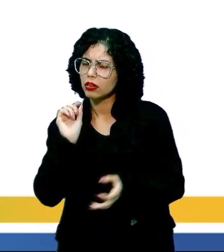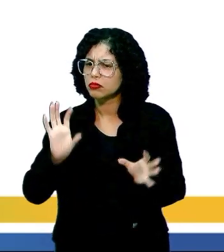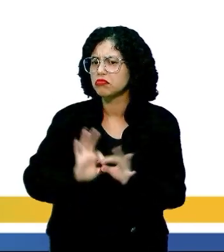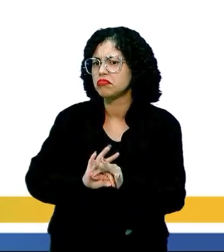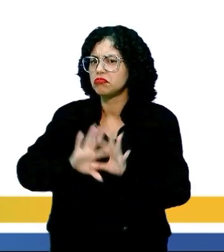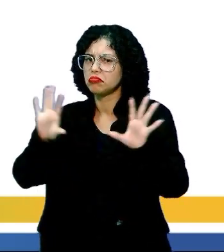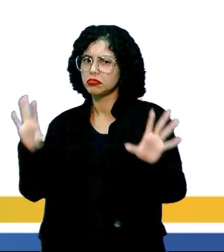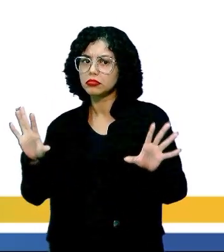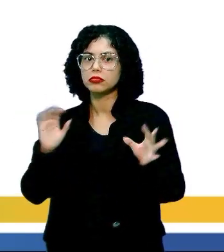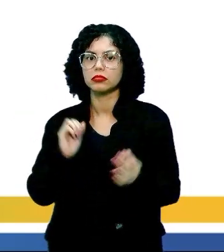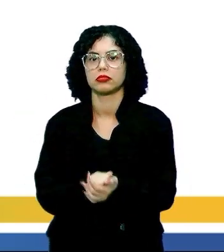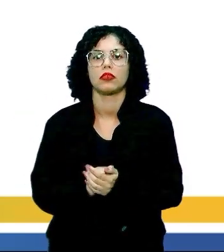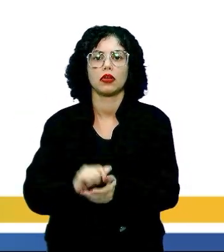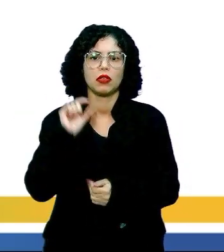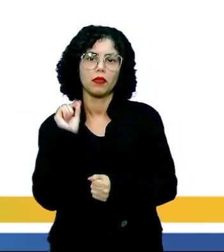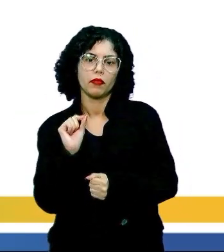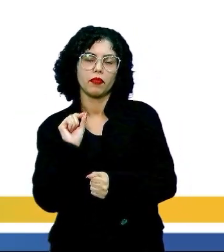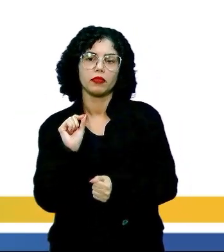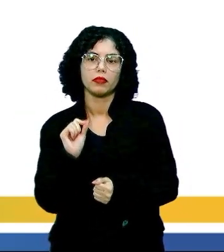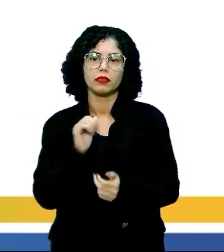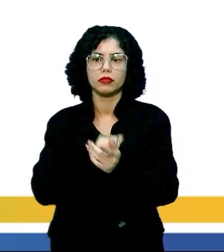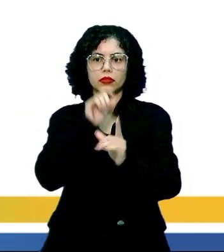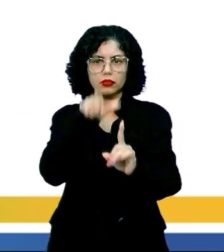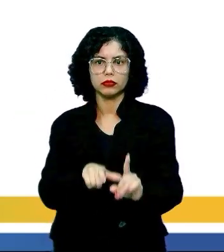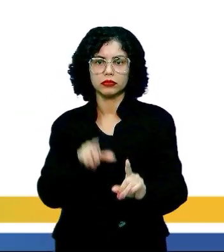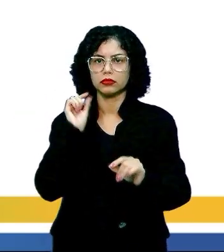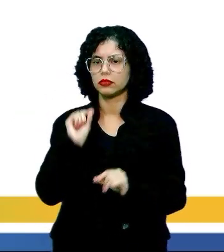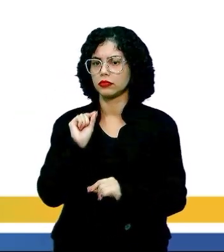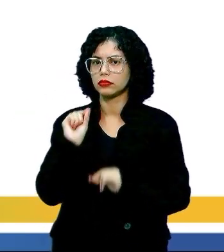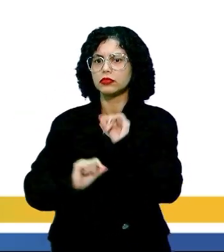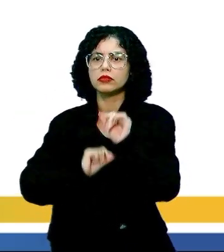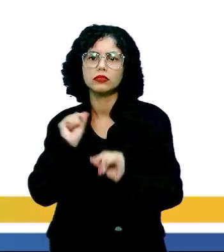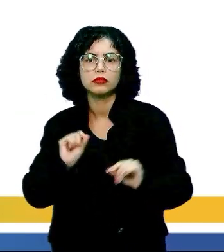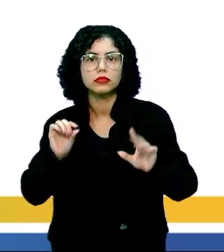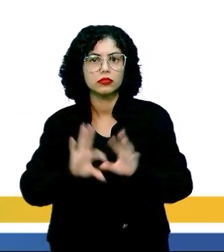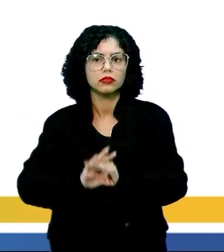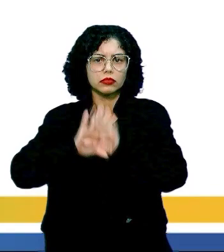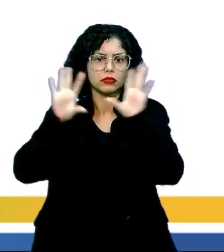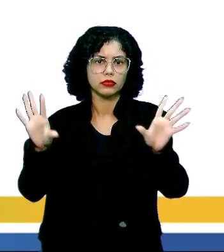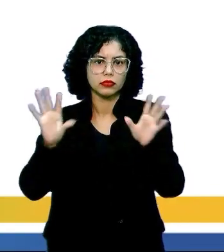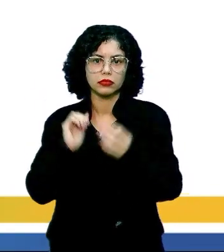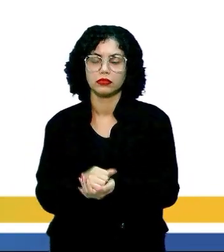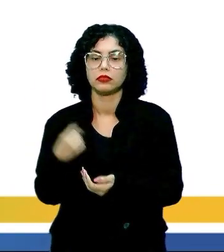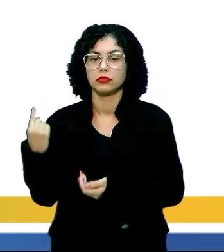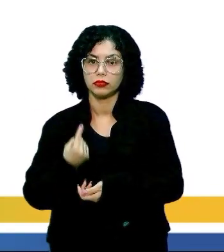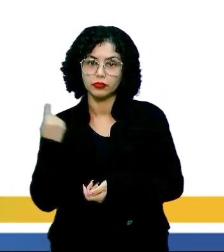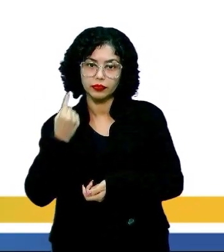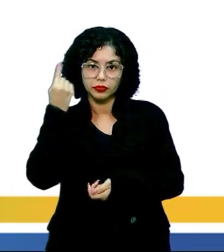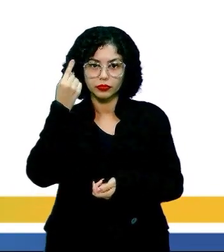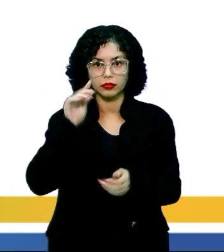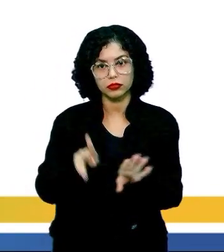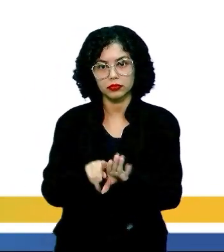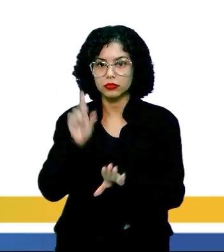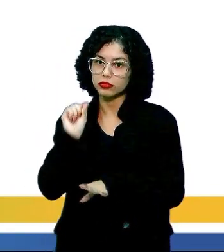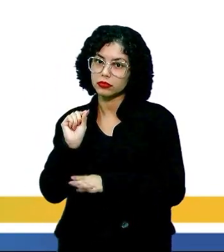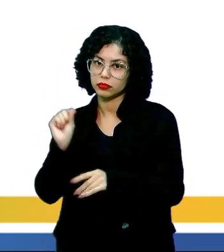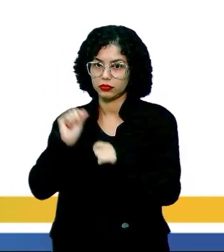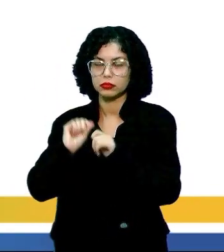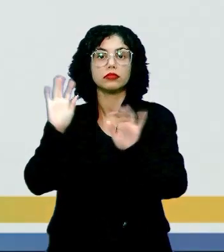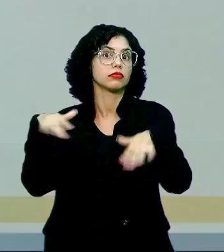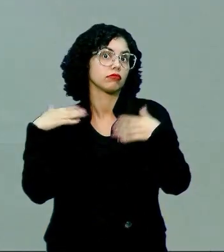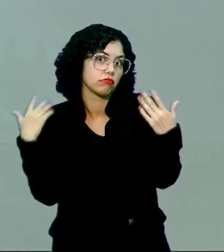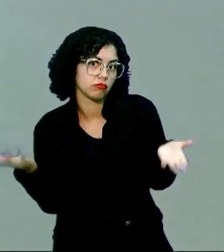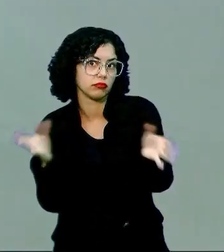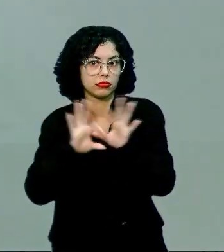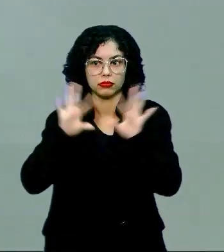sobre o que é ser livre o que nos levaria a outra indagação o que é liberdade e o principal o